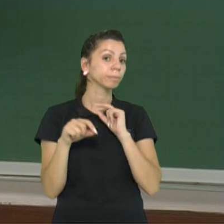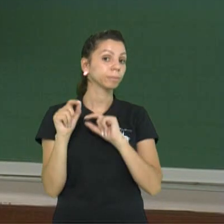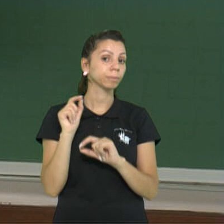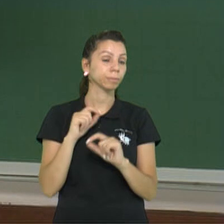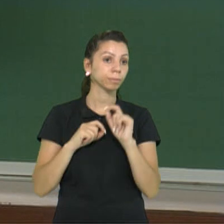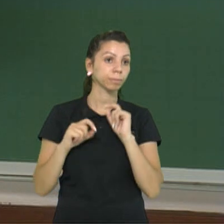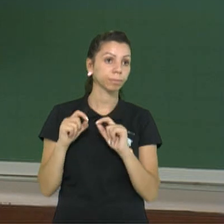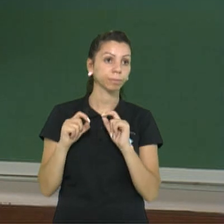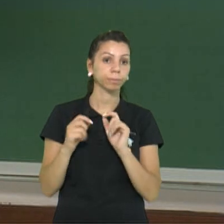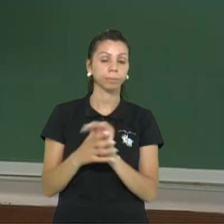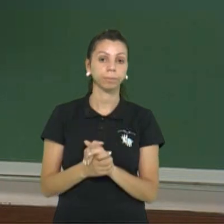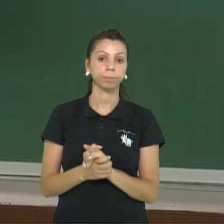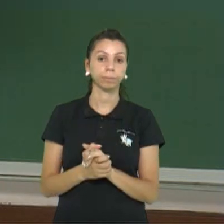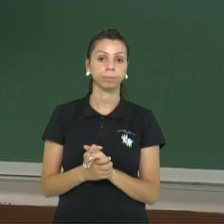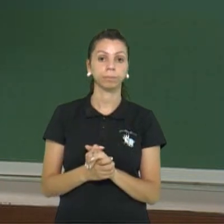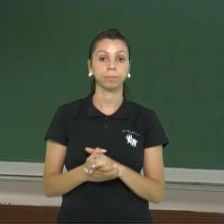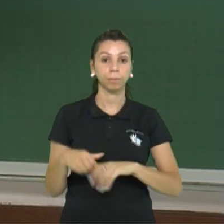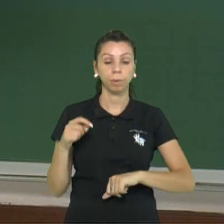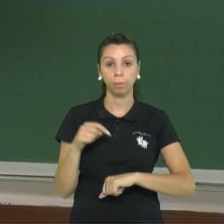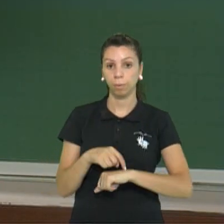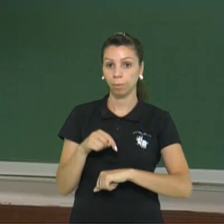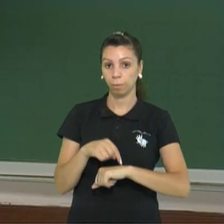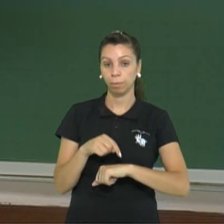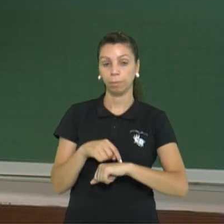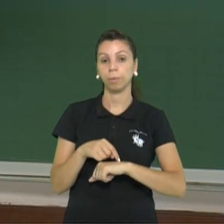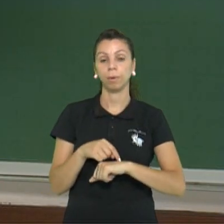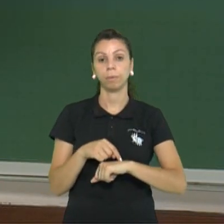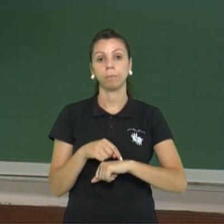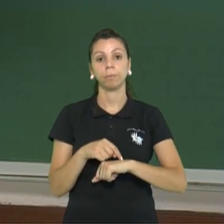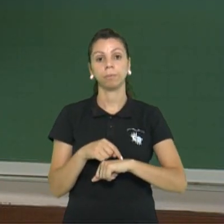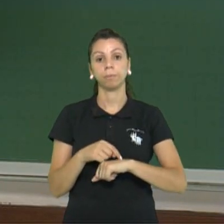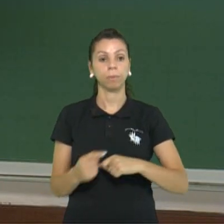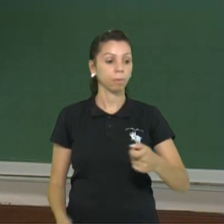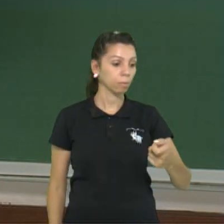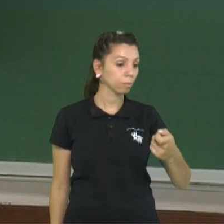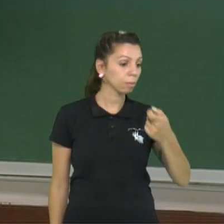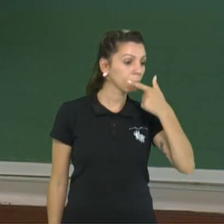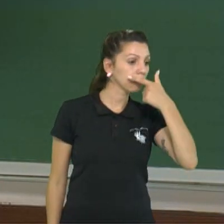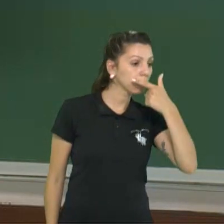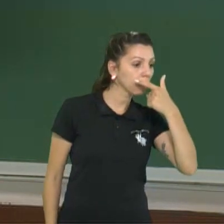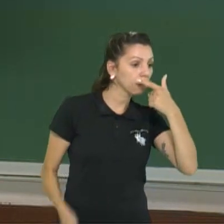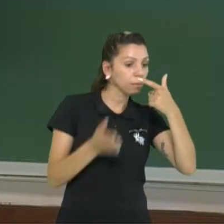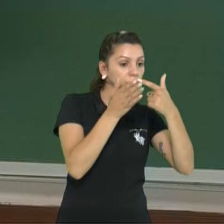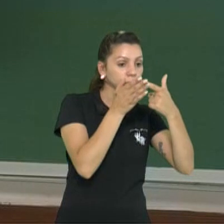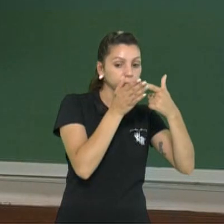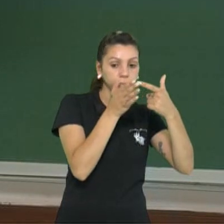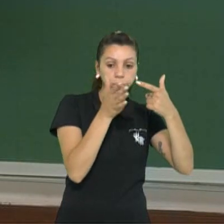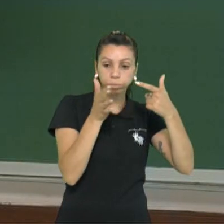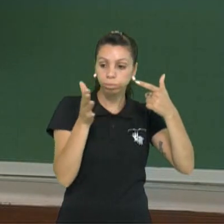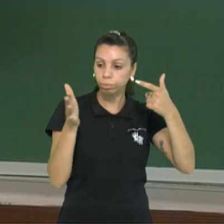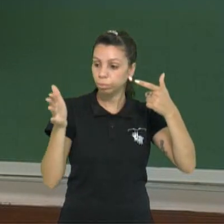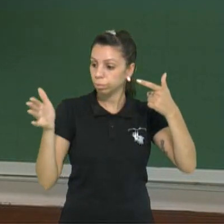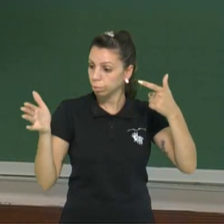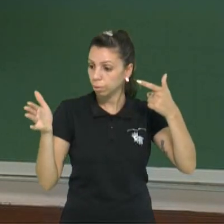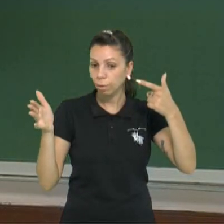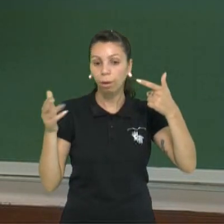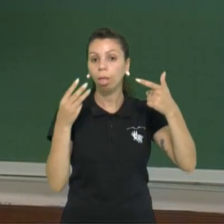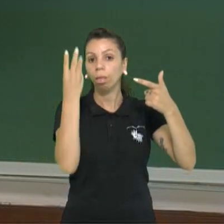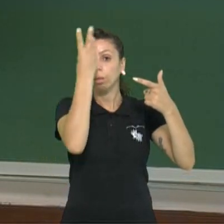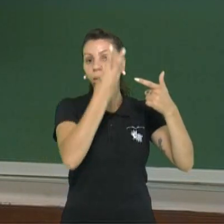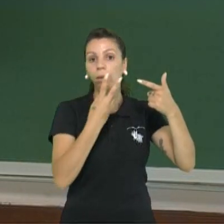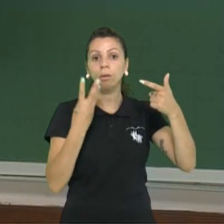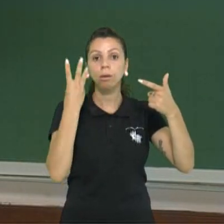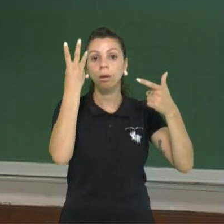no meio do tempo entre a ingestão do medicamento, eu tenho 3 horas